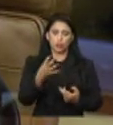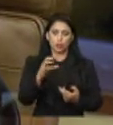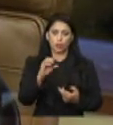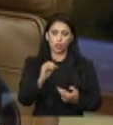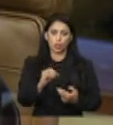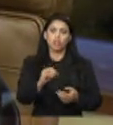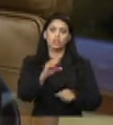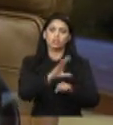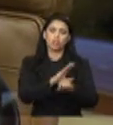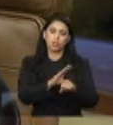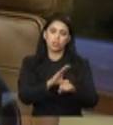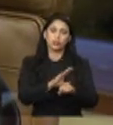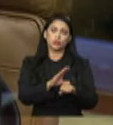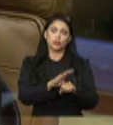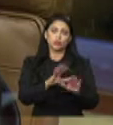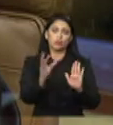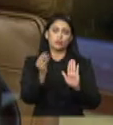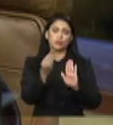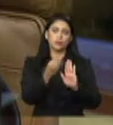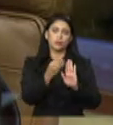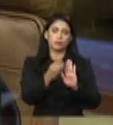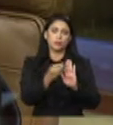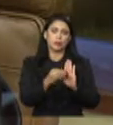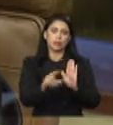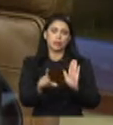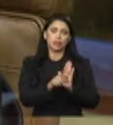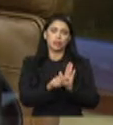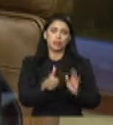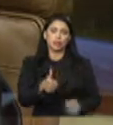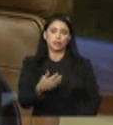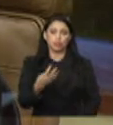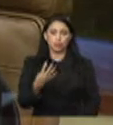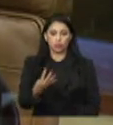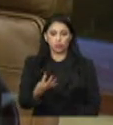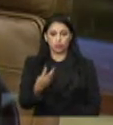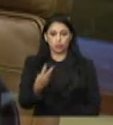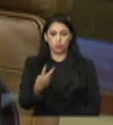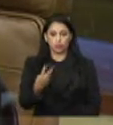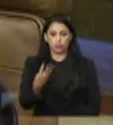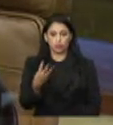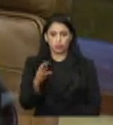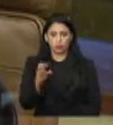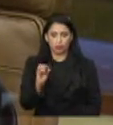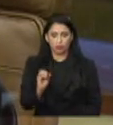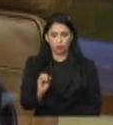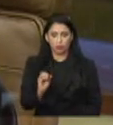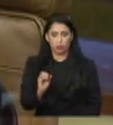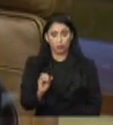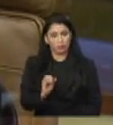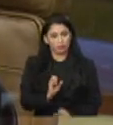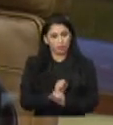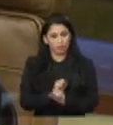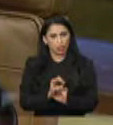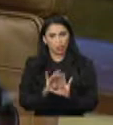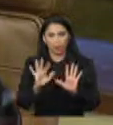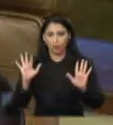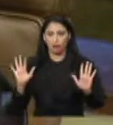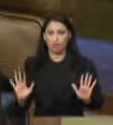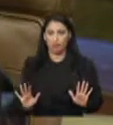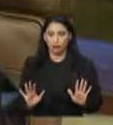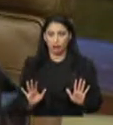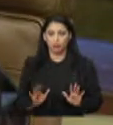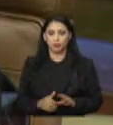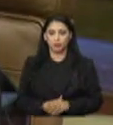da construção da República as disposições da Lei 14 230 para ser bastante nítido e